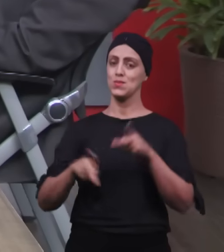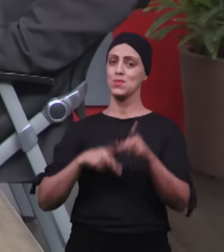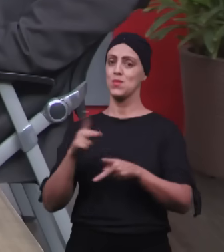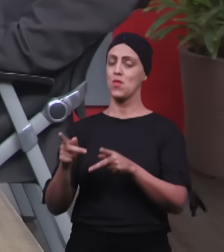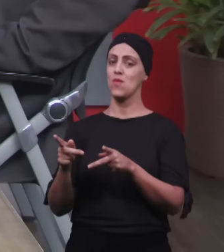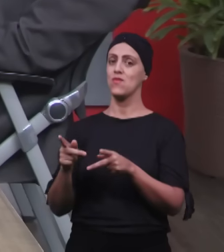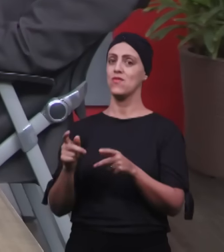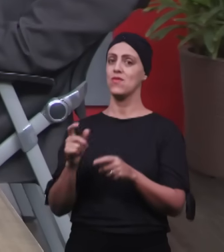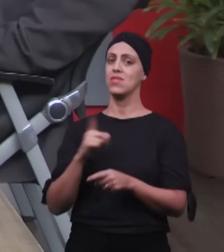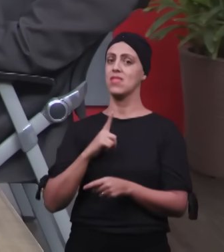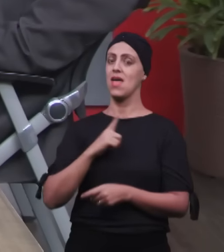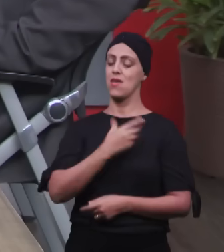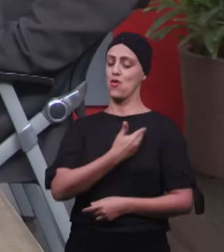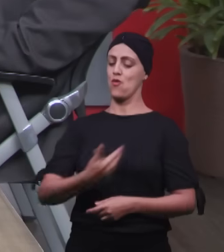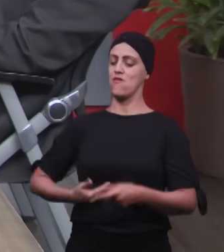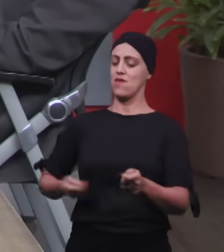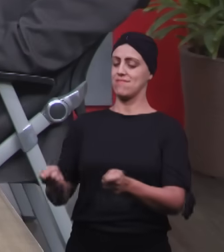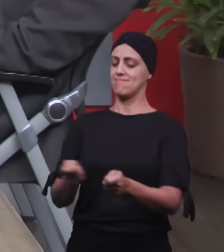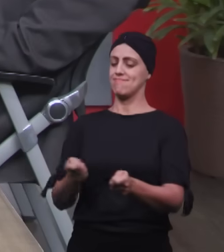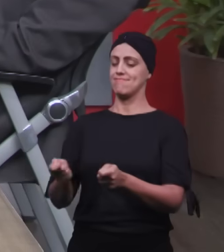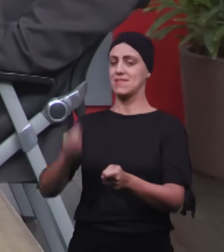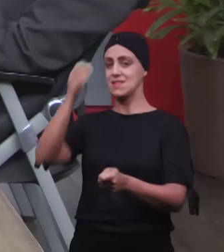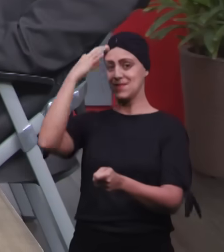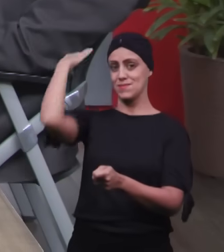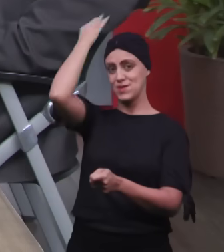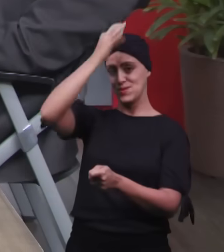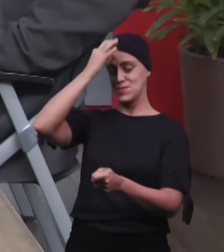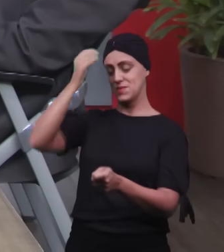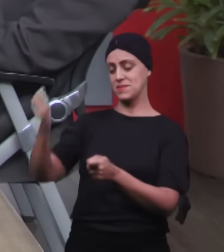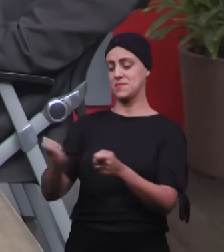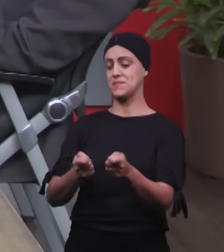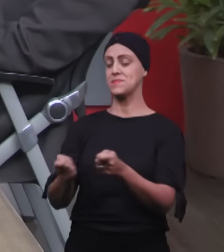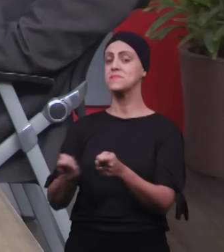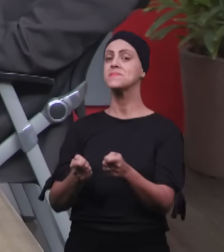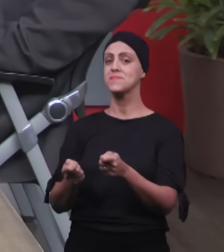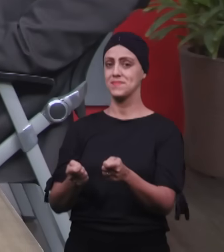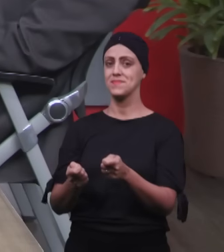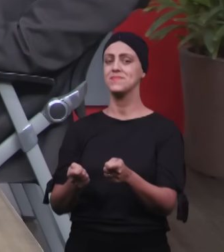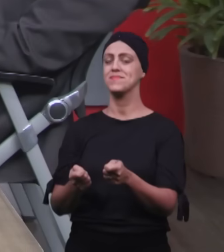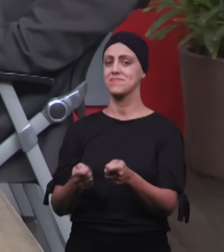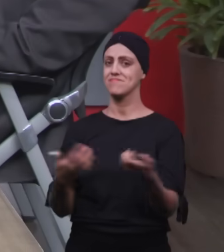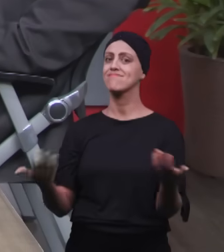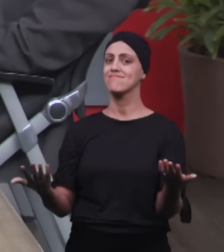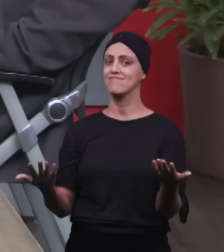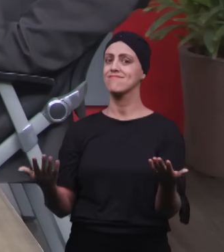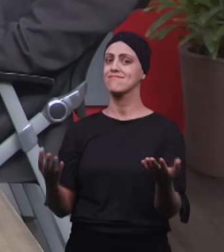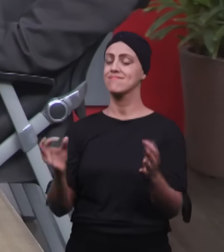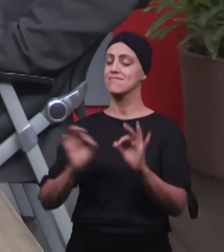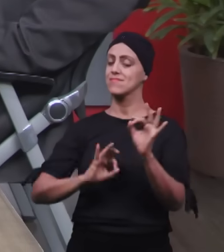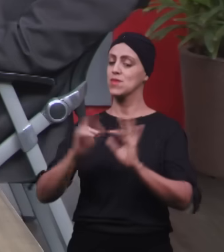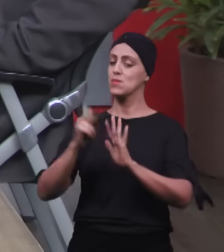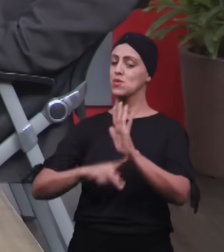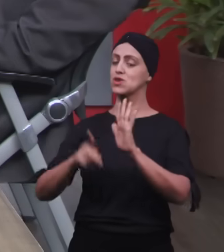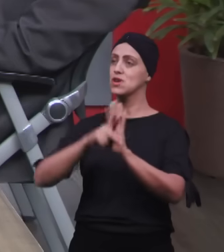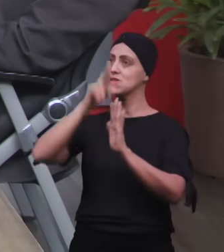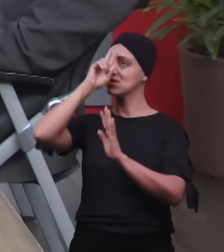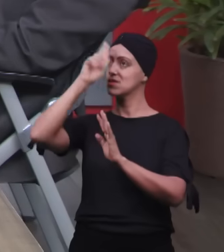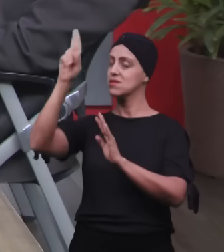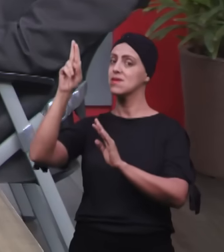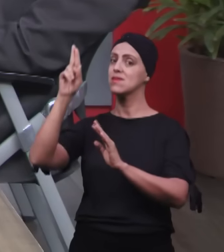somos dominados não falei dominar nós somos dirigidos pelo Espírito Santo né o projeto de Deus